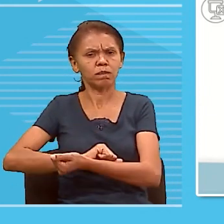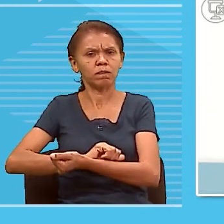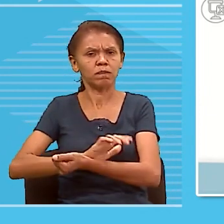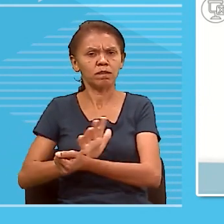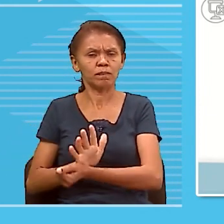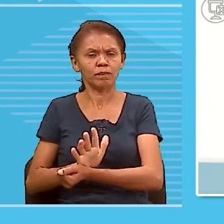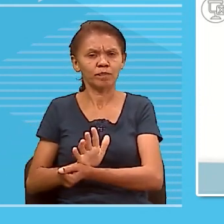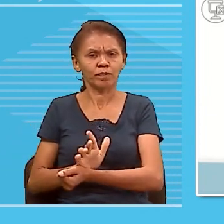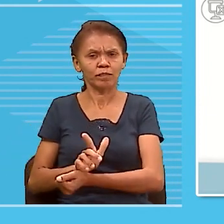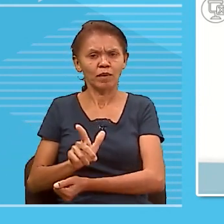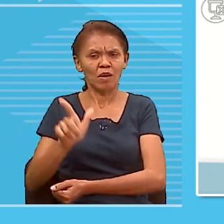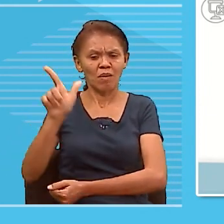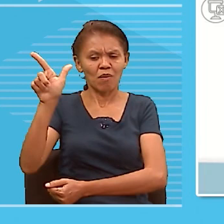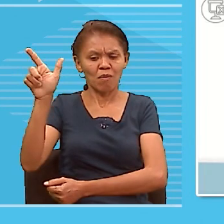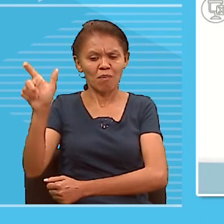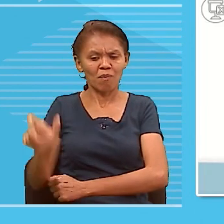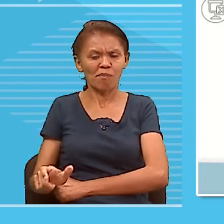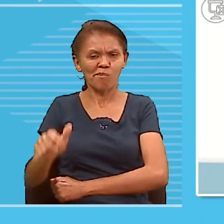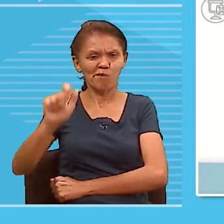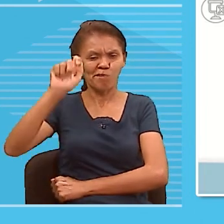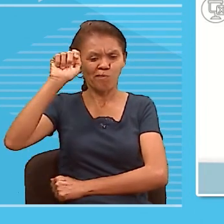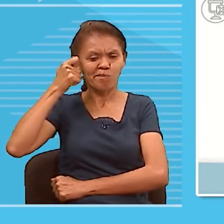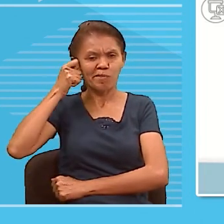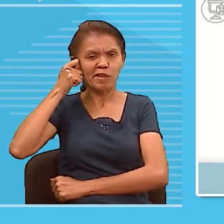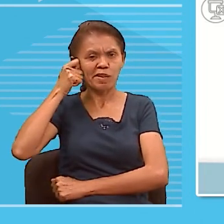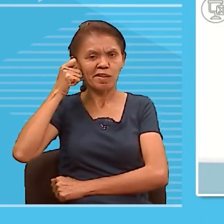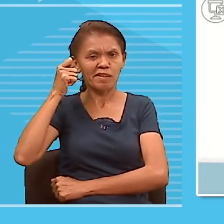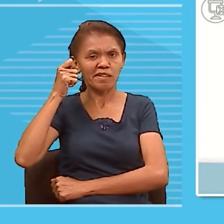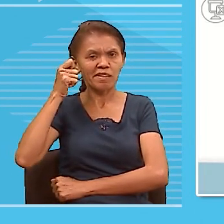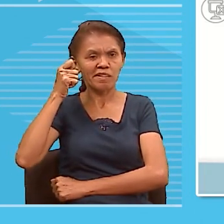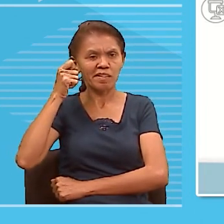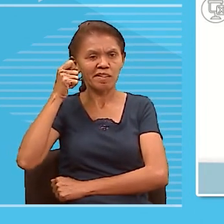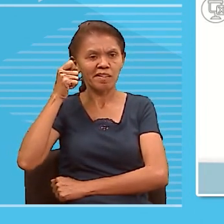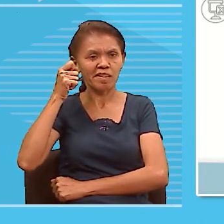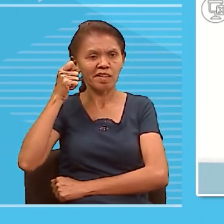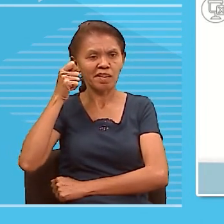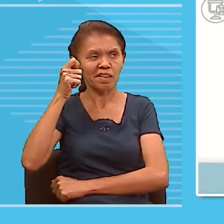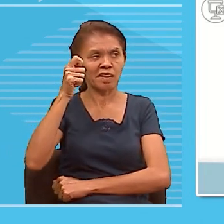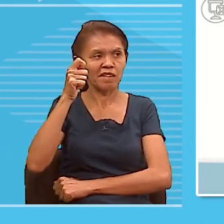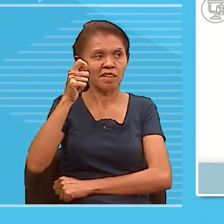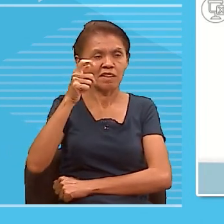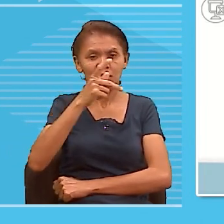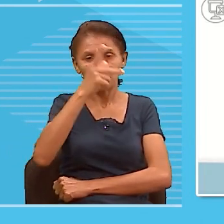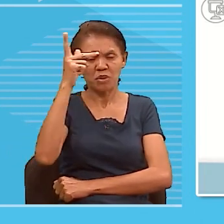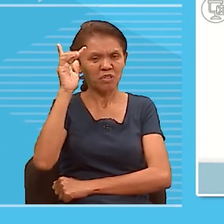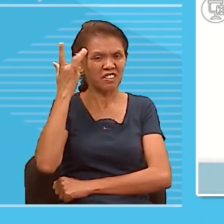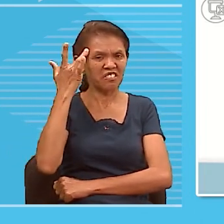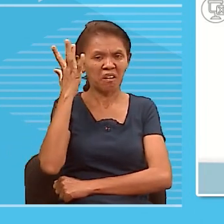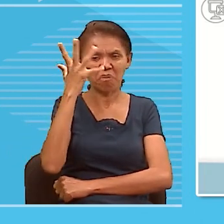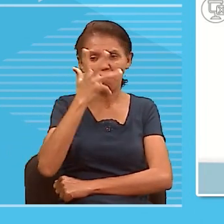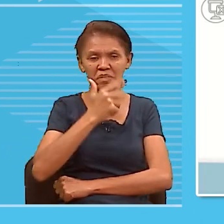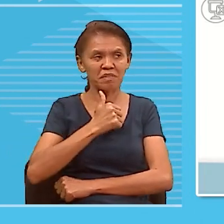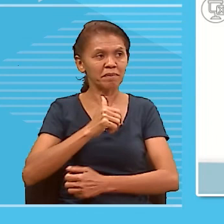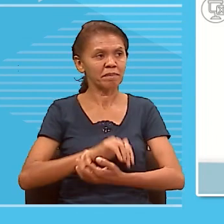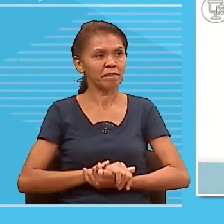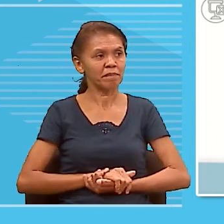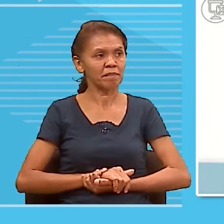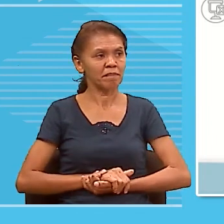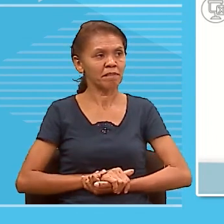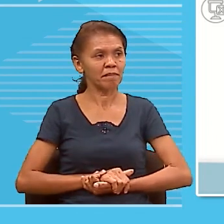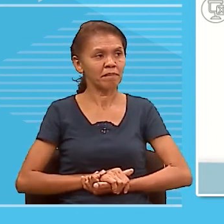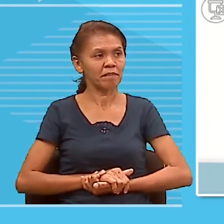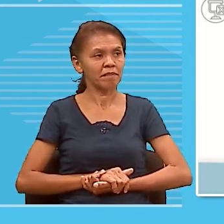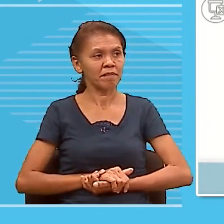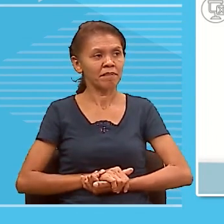ser considerada bonita a pau Conheço cada pessoa da pele